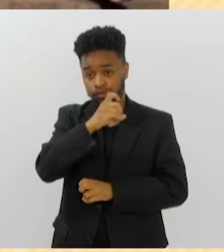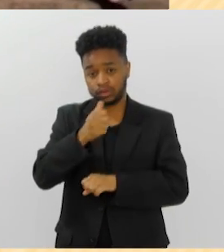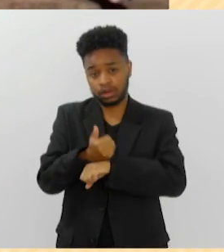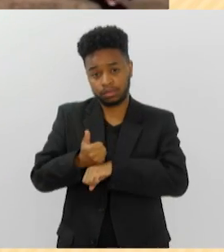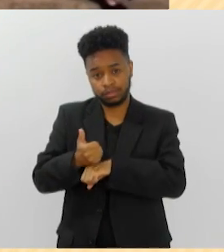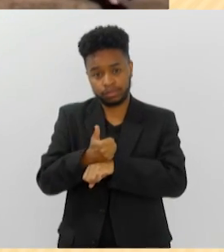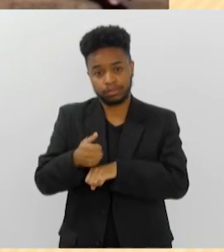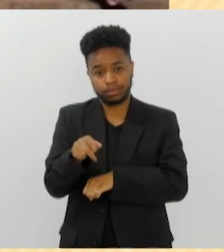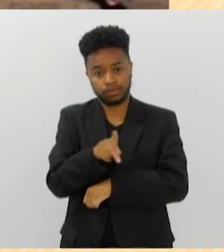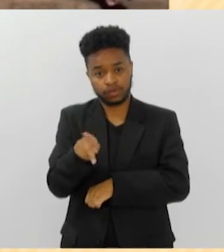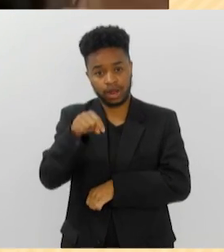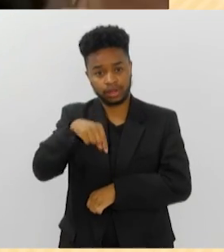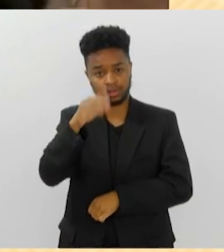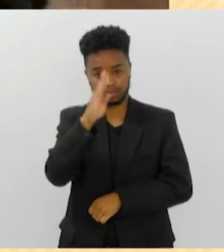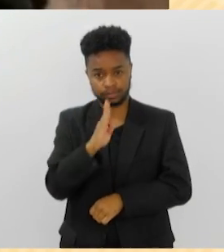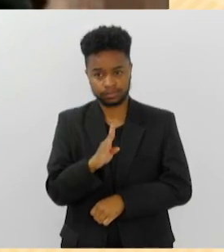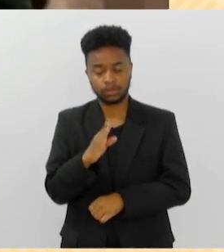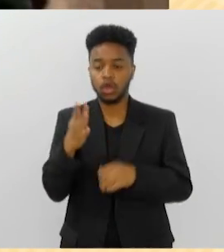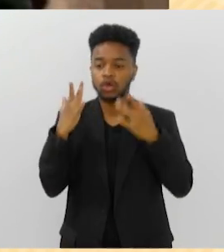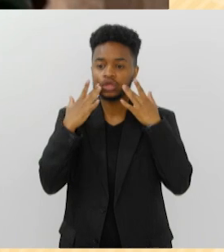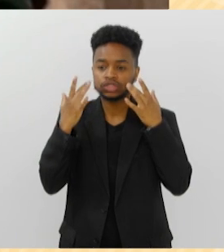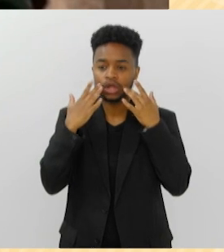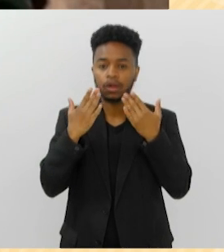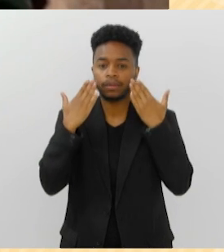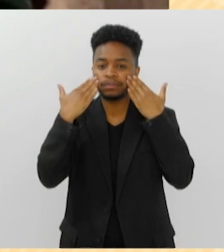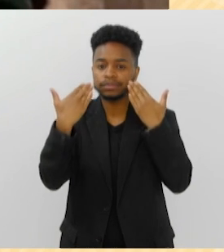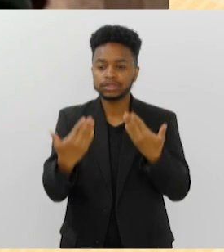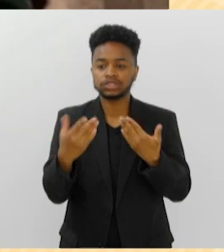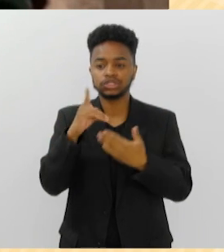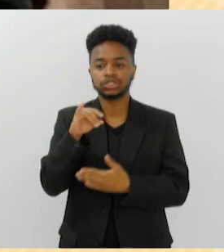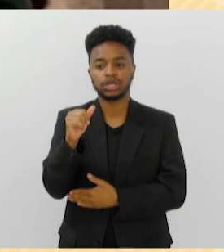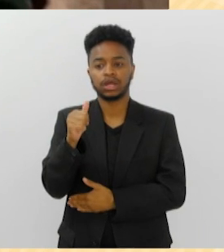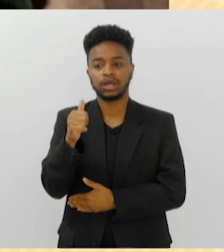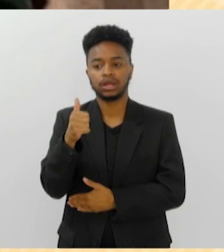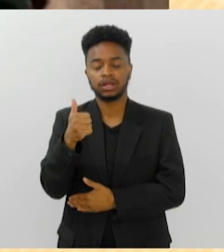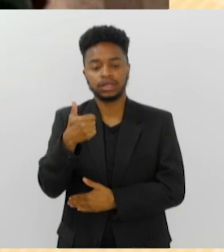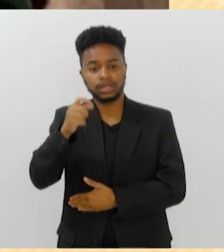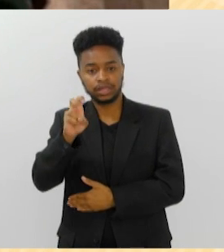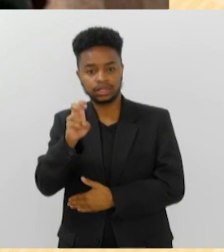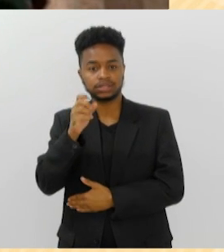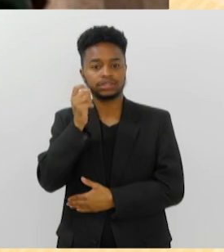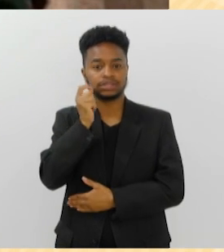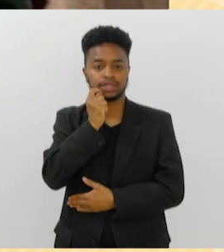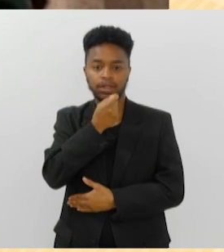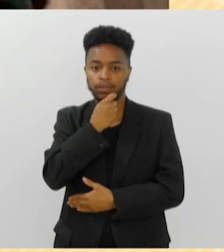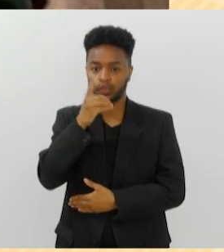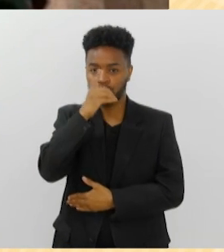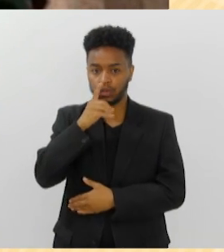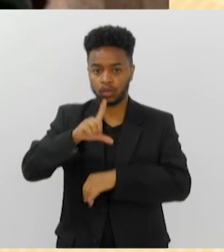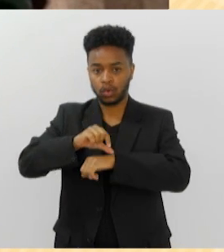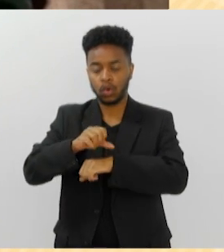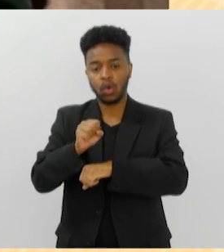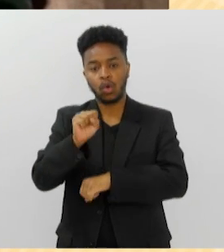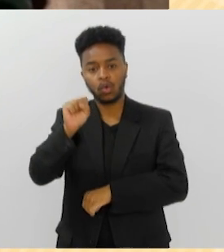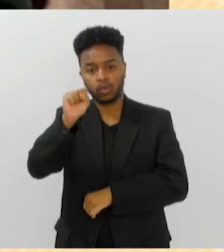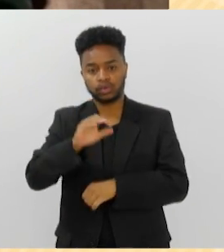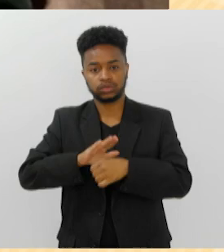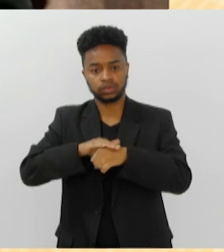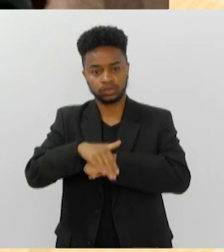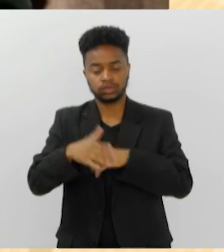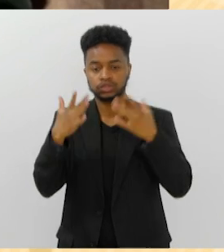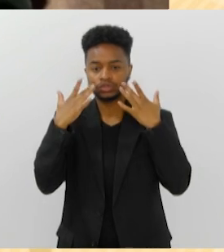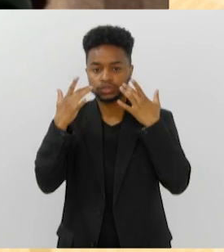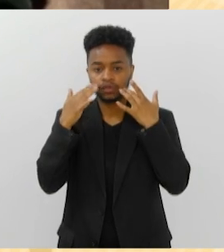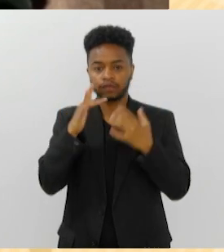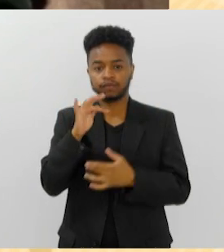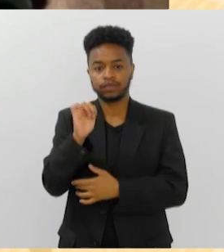da profissão no país. O espetáculo faz apresentação no dia 15 de setembro, domingo, às 8 horas da noite, no Teatro